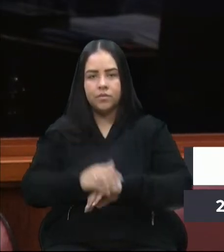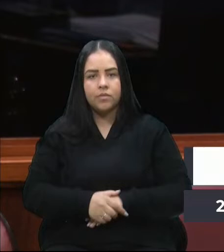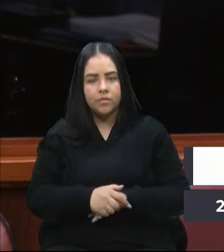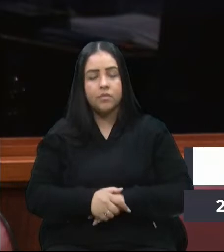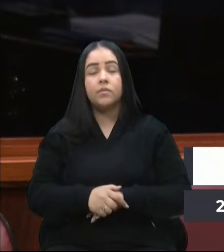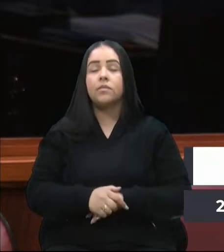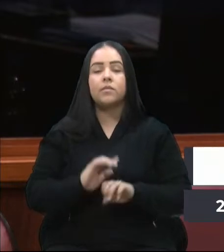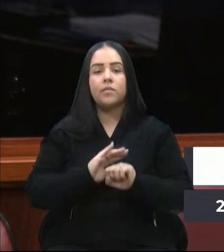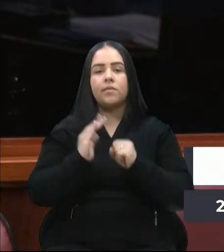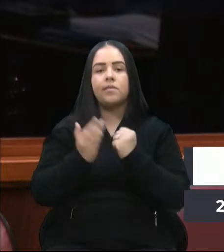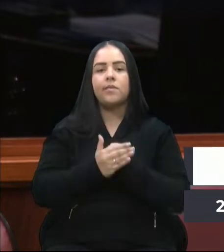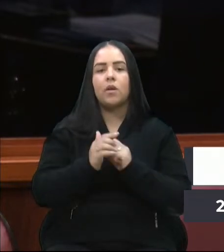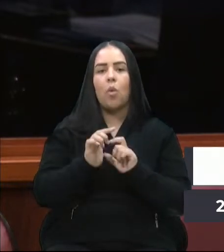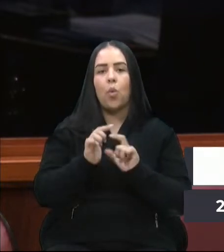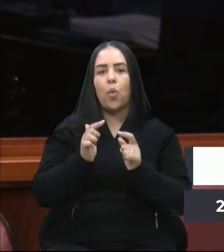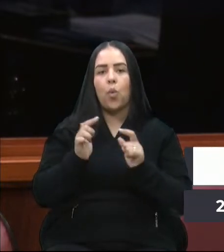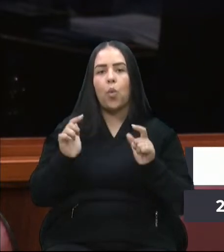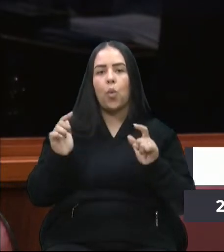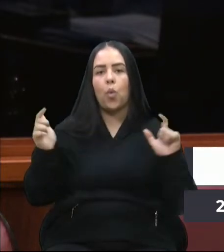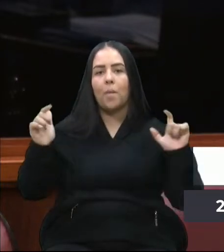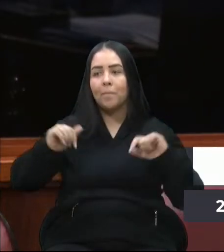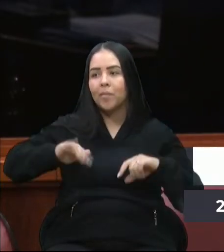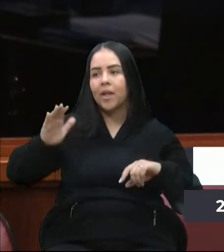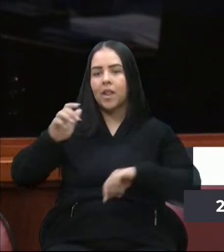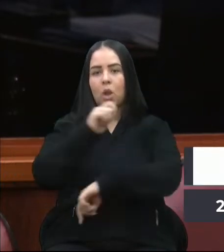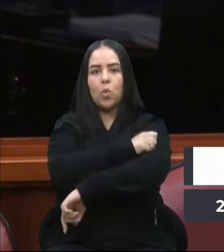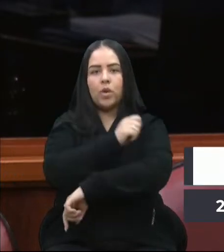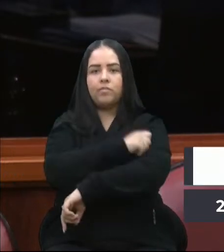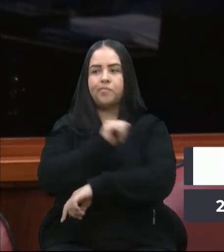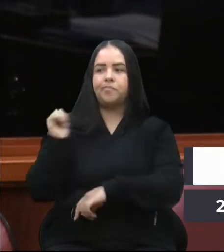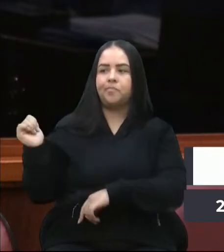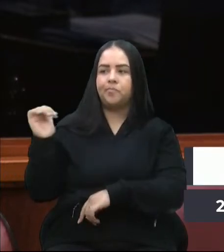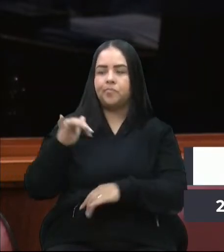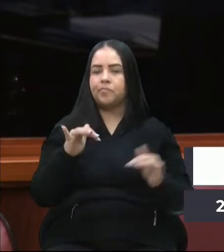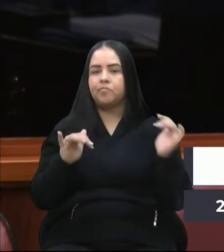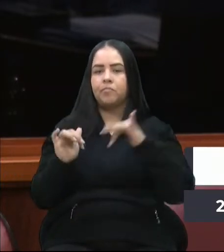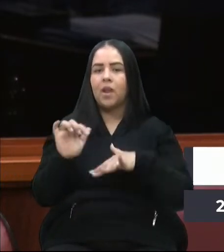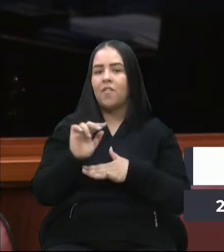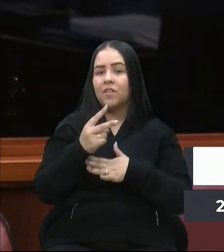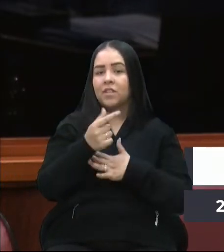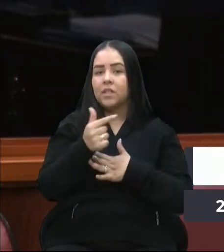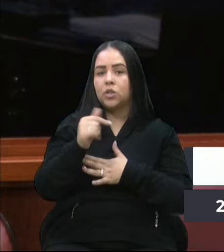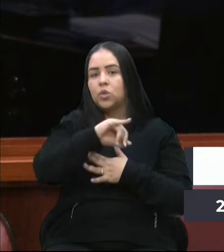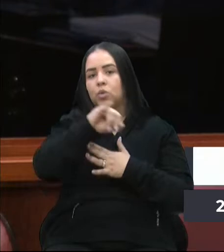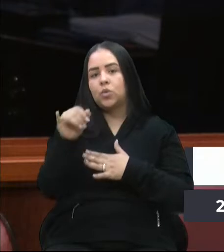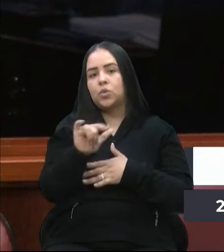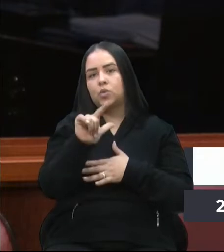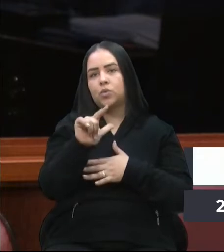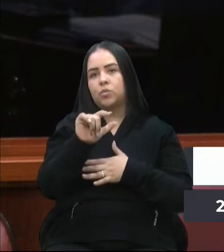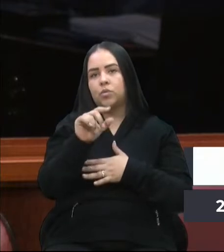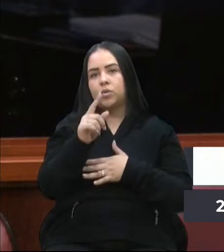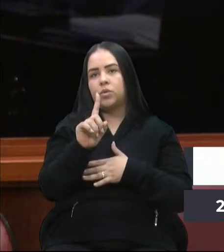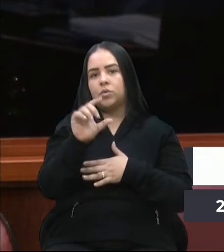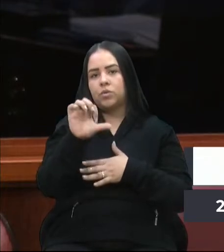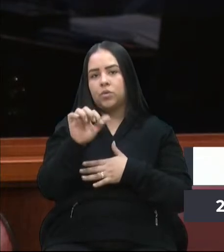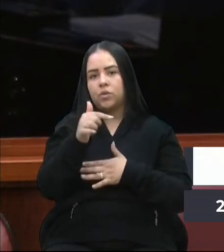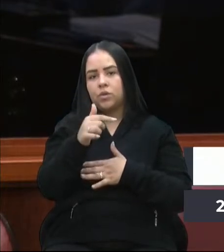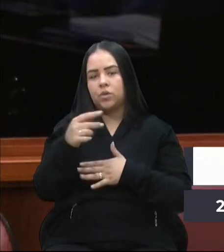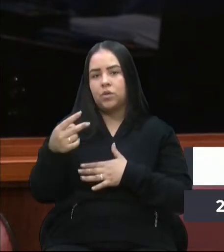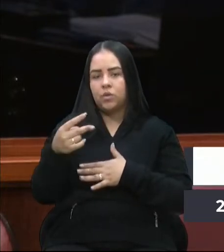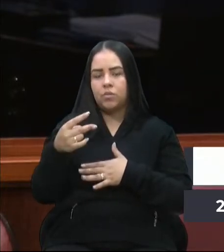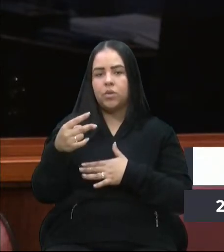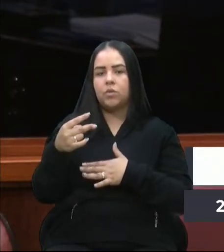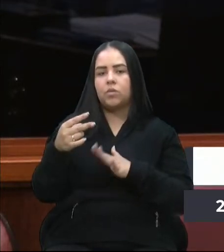bairro foi ficando populoso e o número de alunos foi aumentando. Em 27 de julho de 72, pelo item 21 do